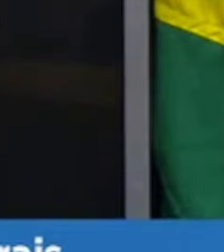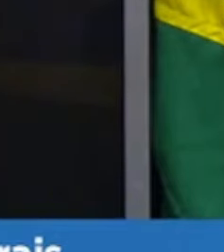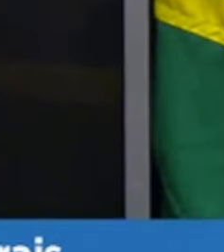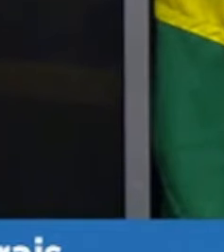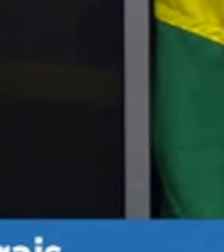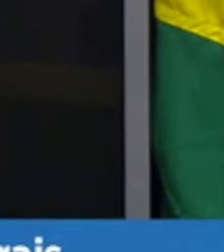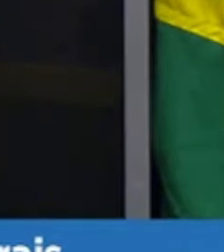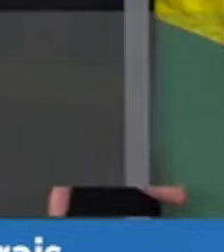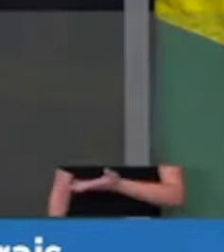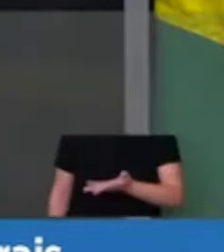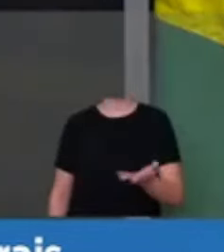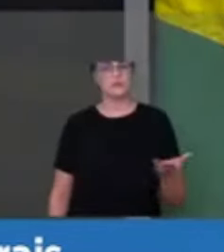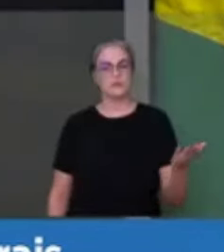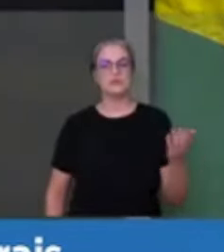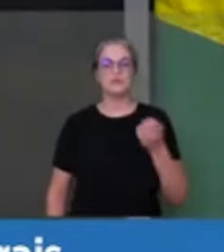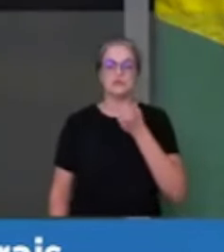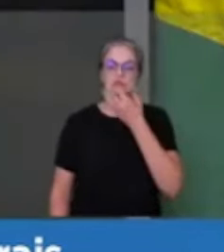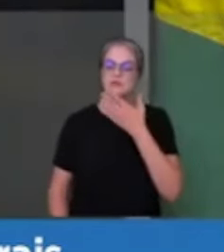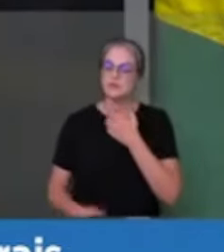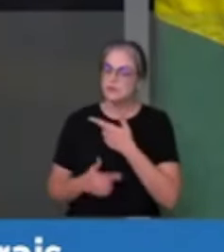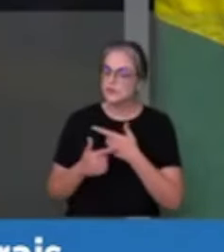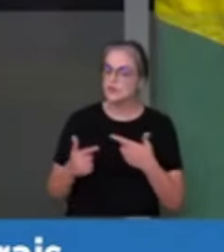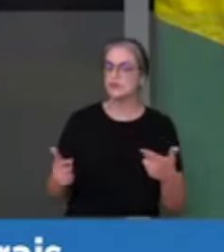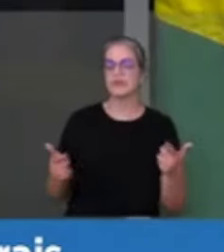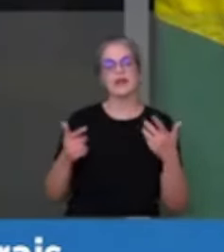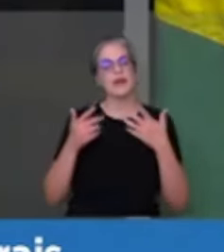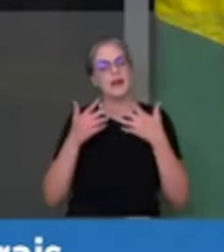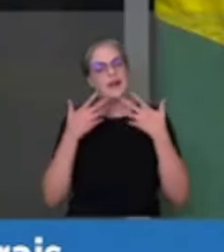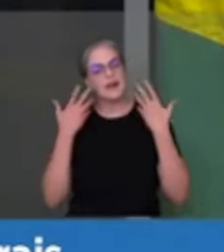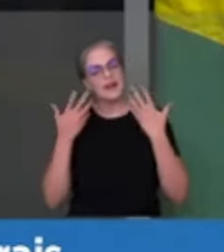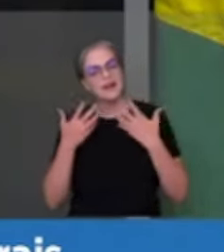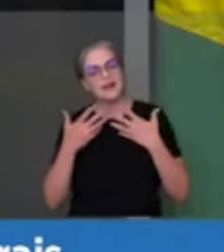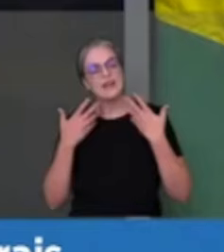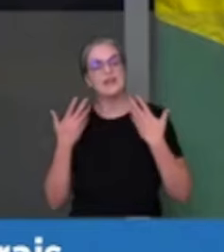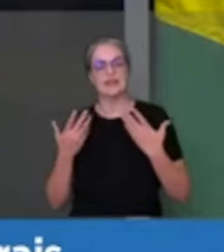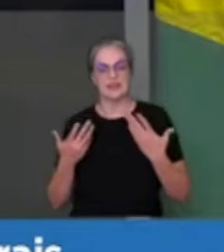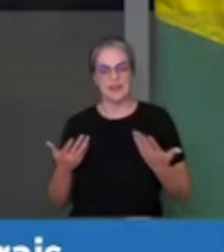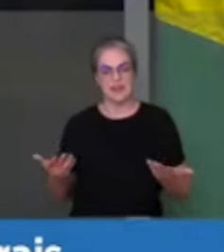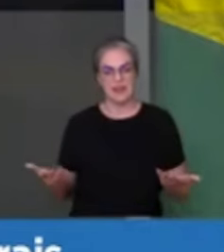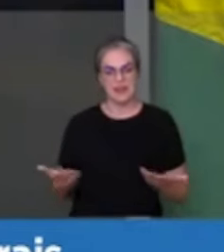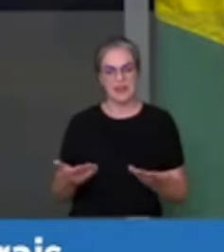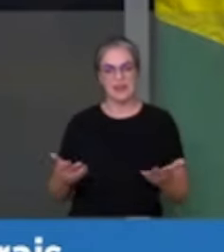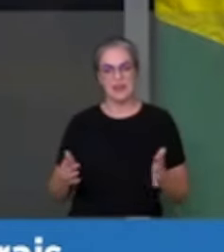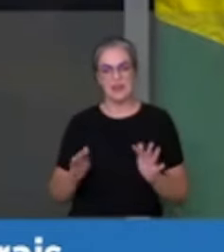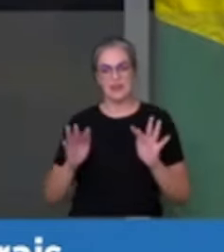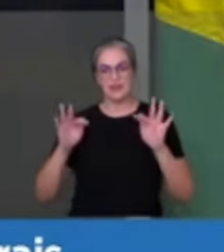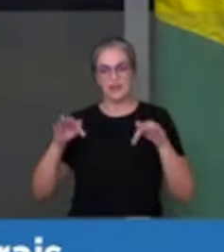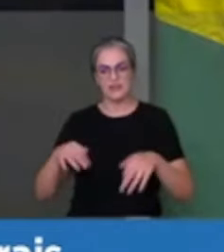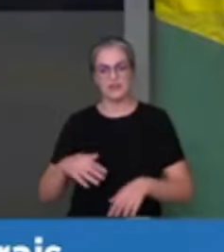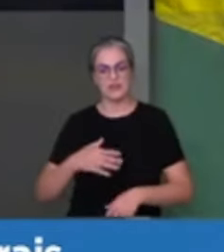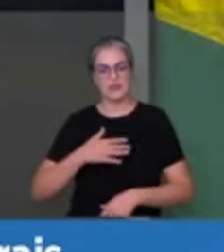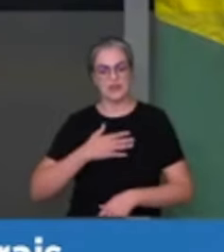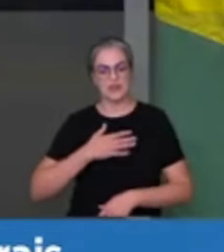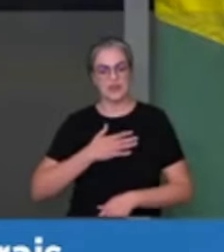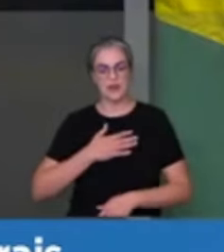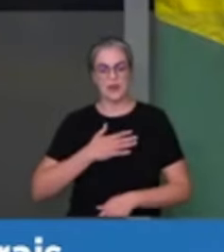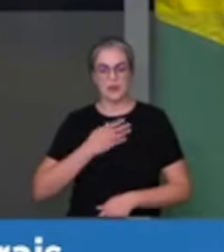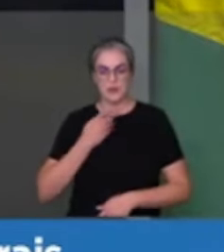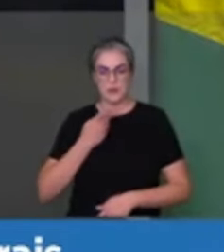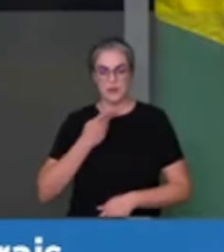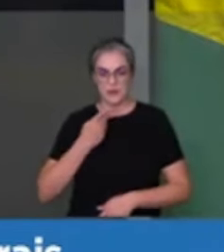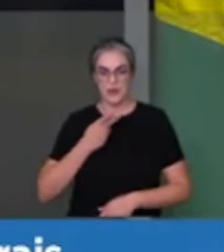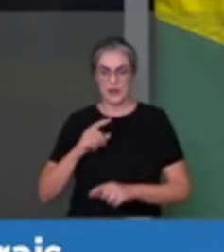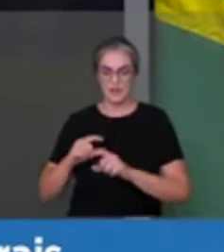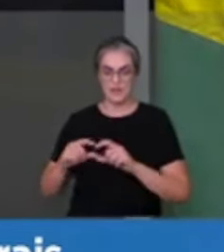vocês sucesso alegria encerro com um lema do meu mandato que